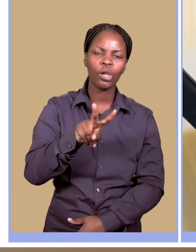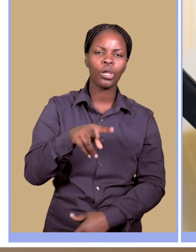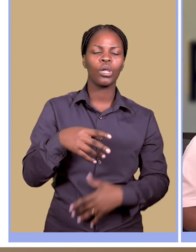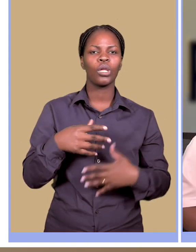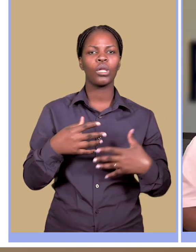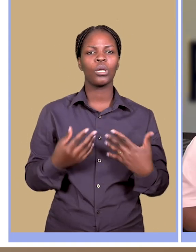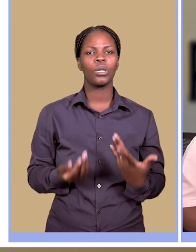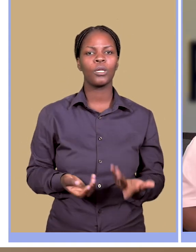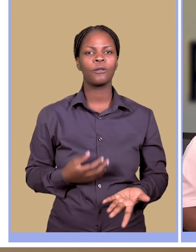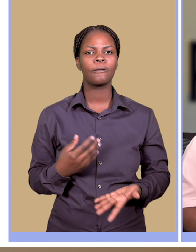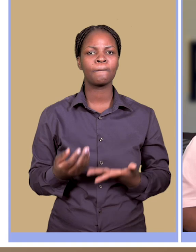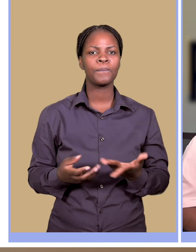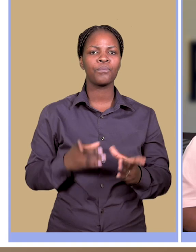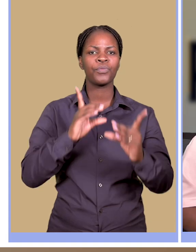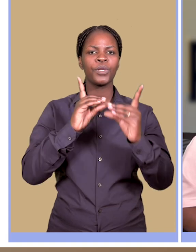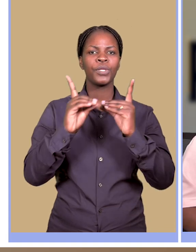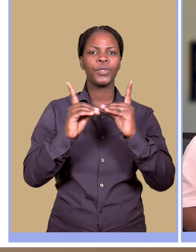serem